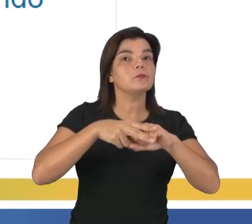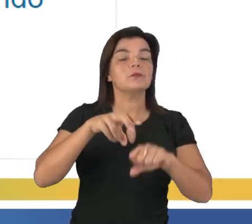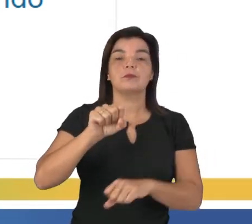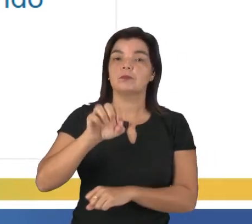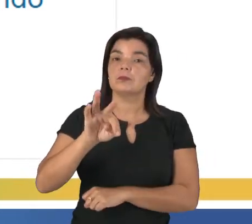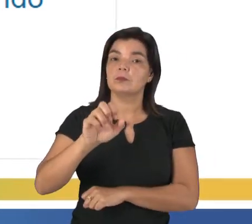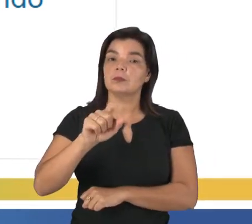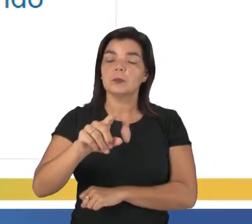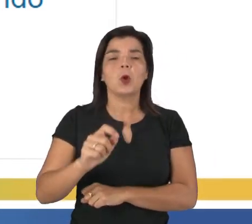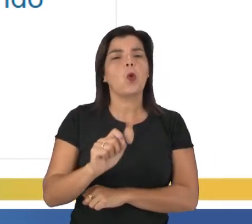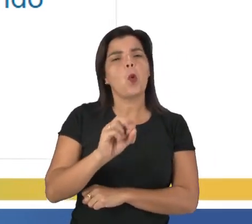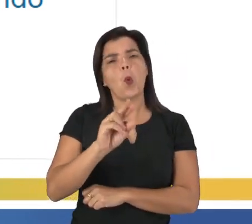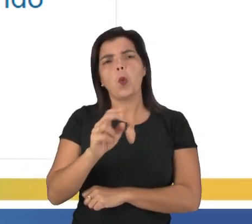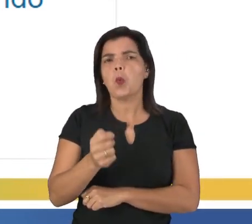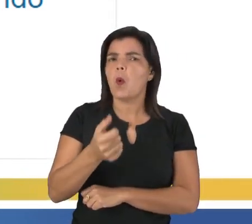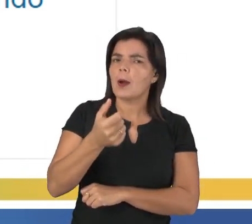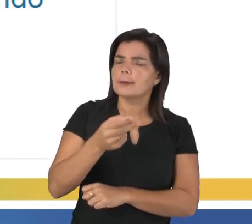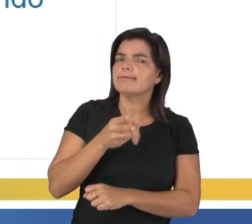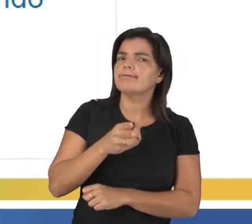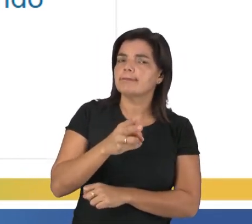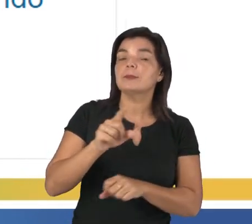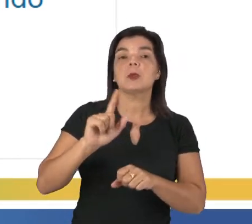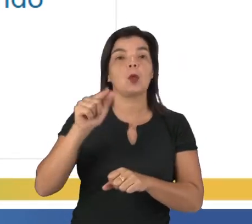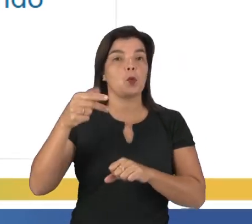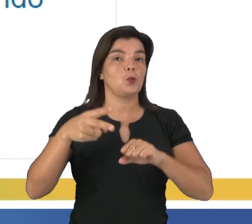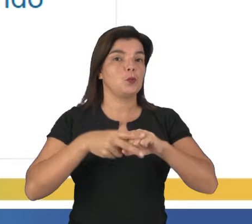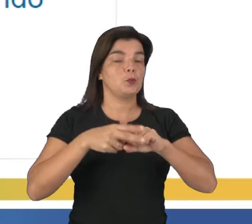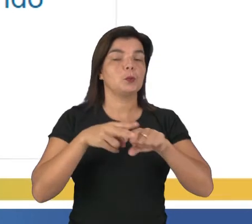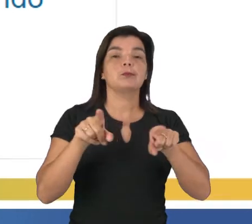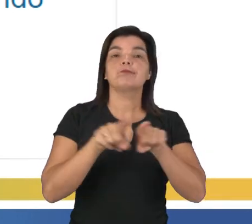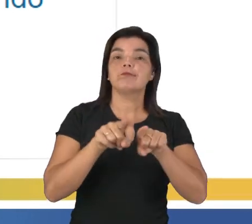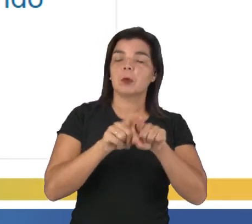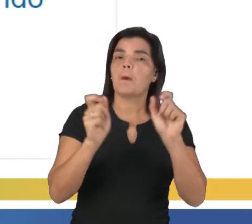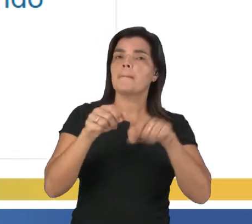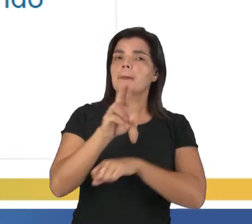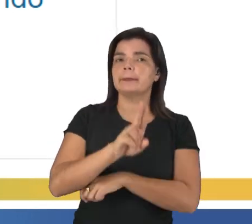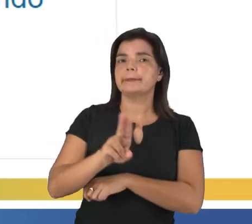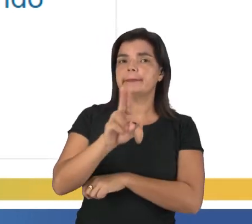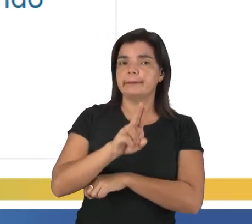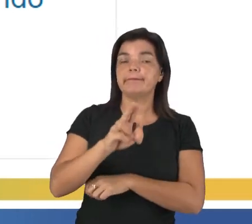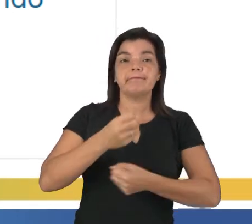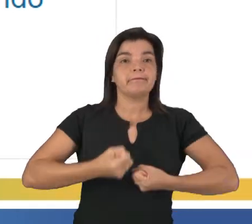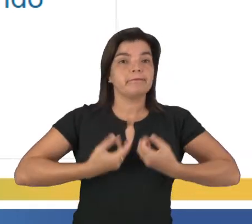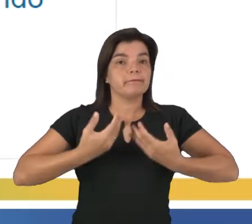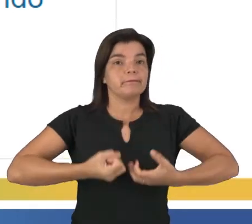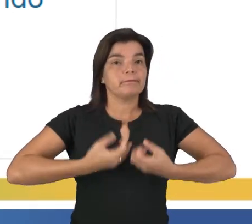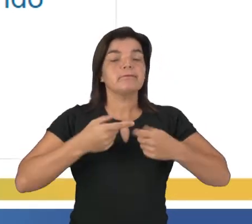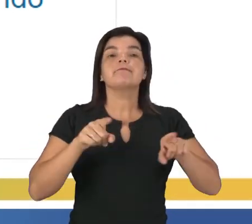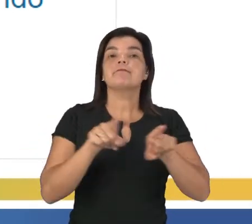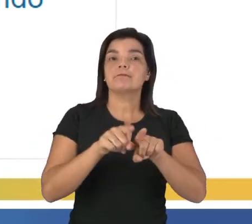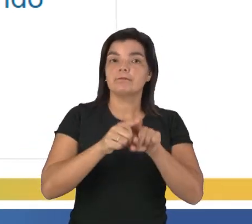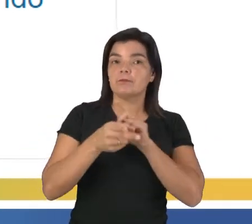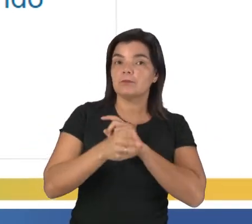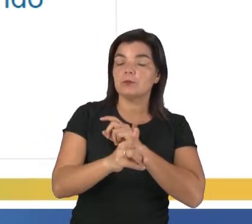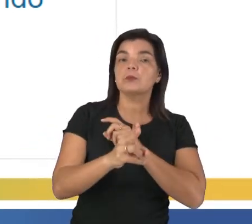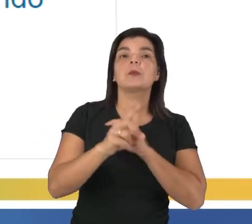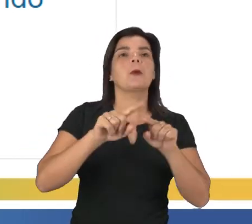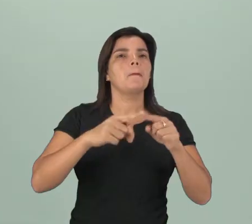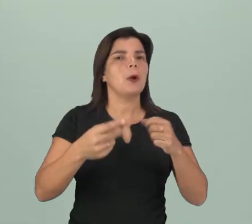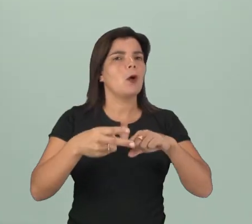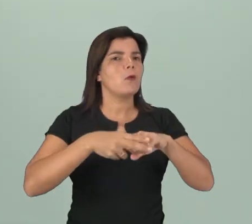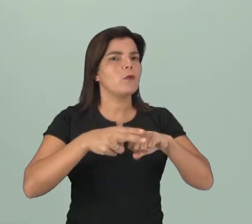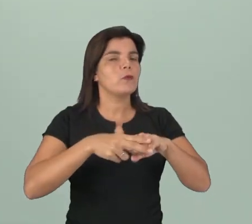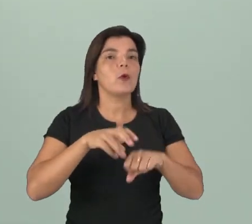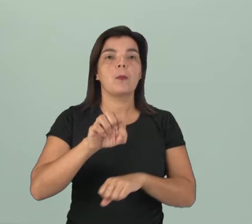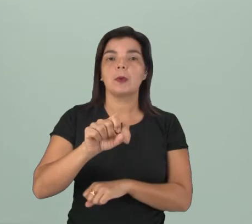né? Ou quase sempre, tá? Não quase sempre. Também tem outros verbos que também podem ser utilizados para expressar essa ação contínua. Mas o